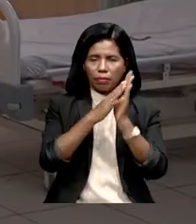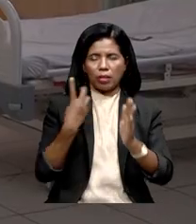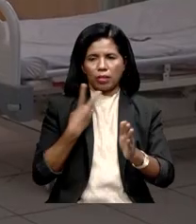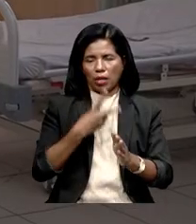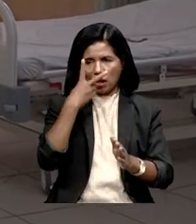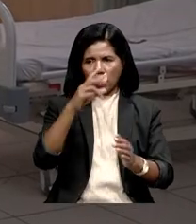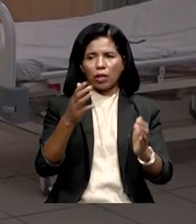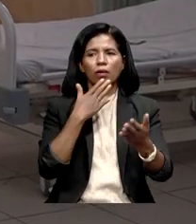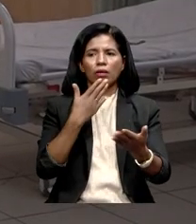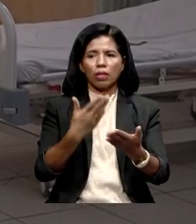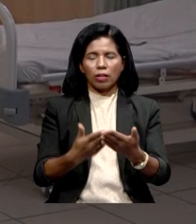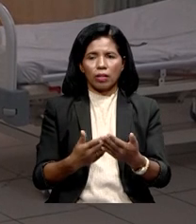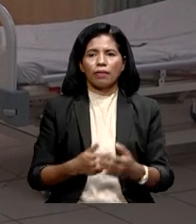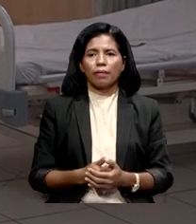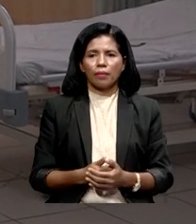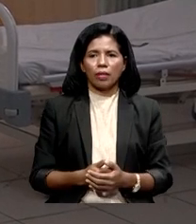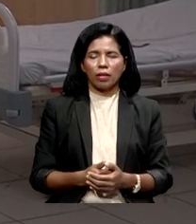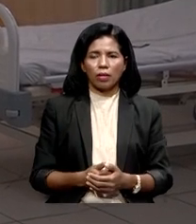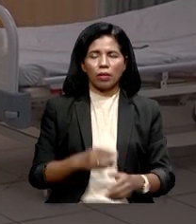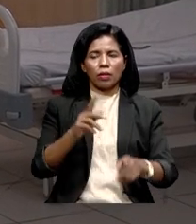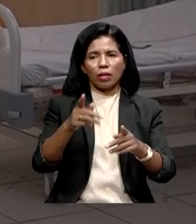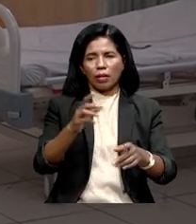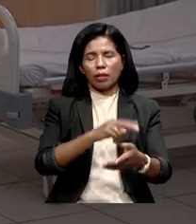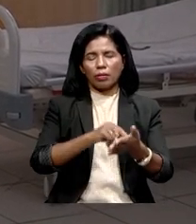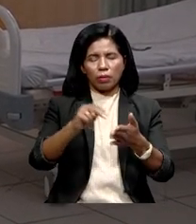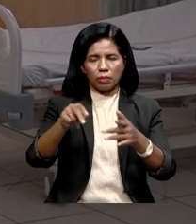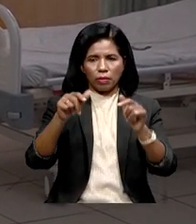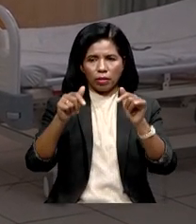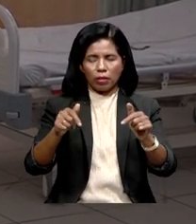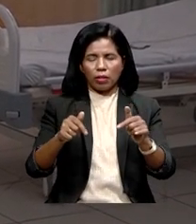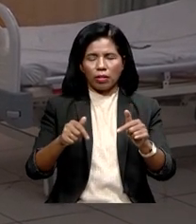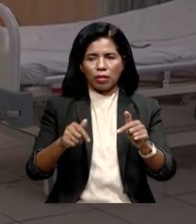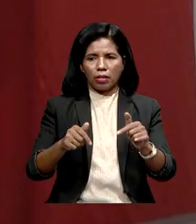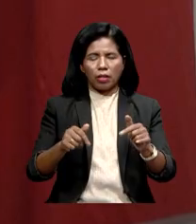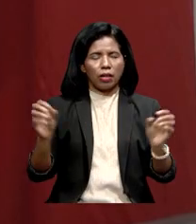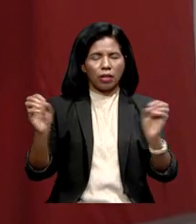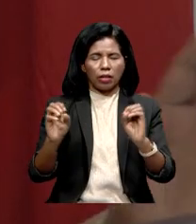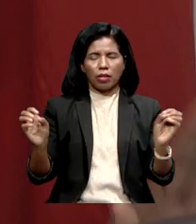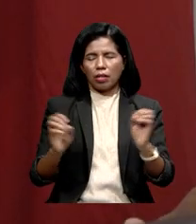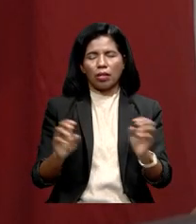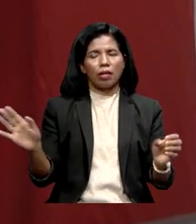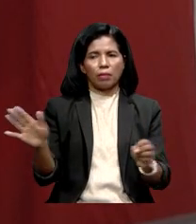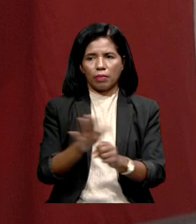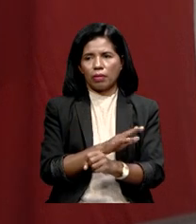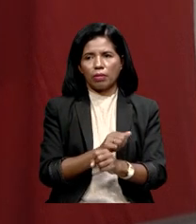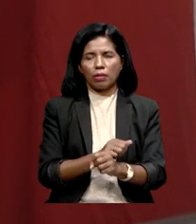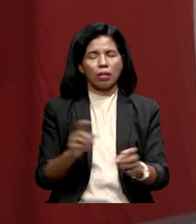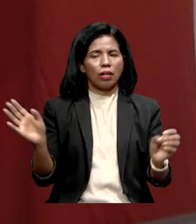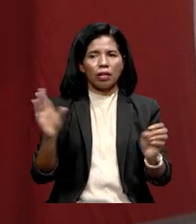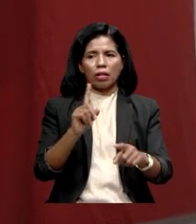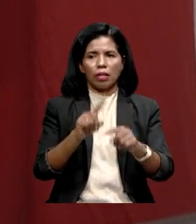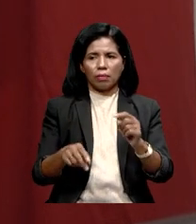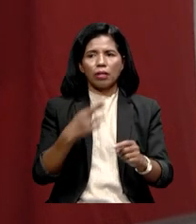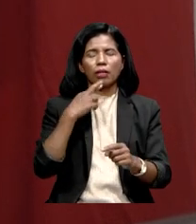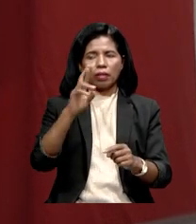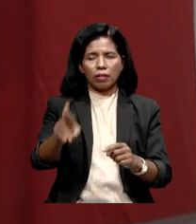dia, quando o paciente está relacionado com o paciente, número mamãe, né? Insuficiente, los, né? La bela responde.